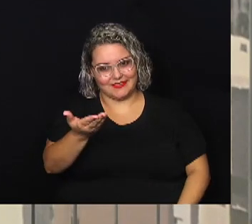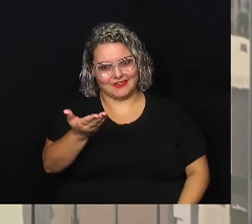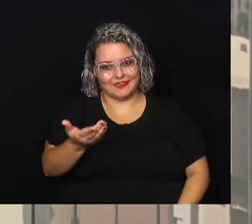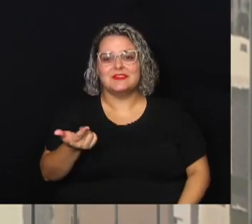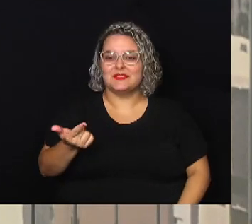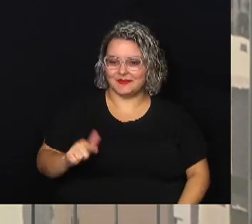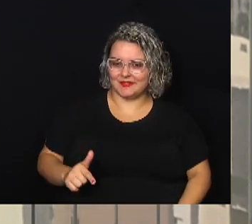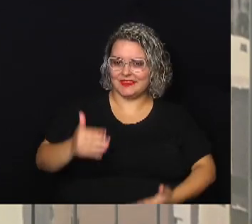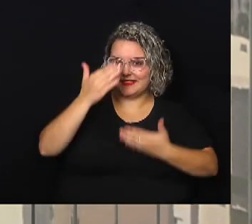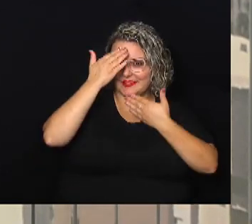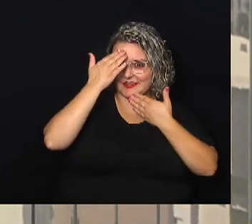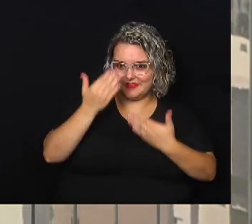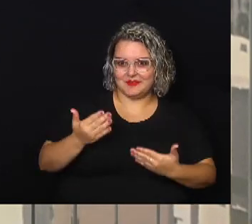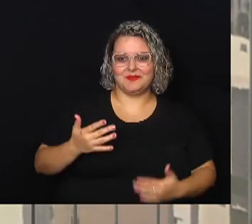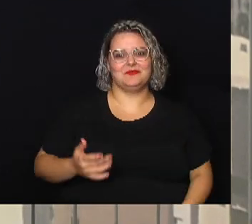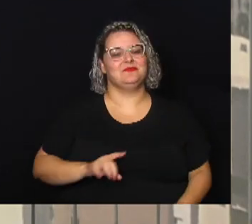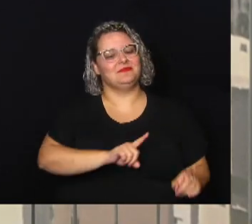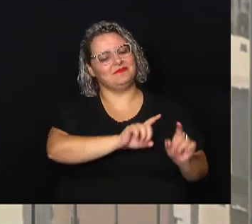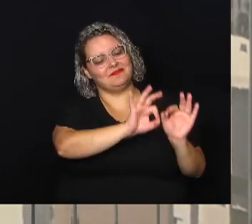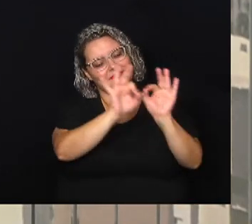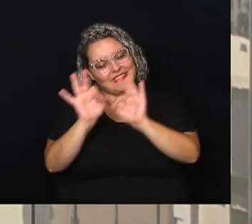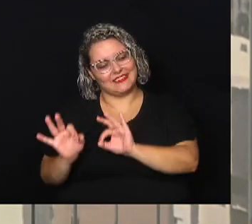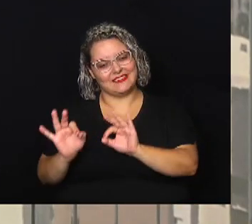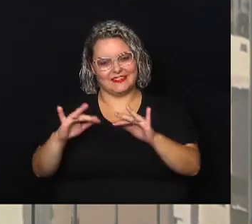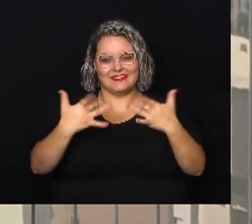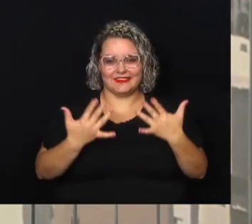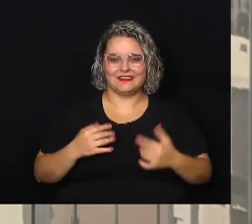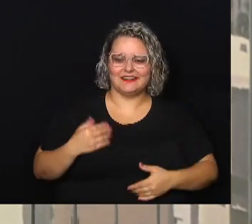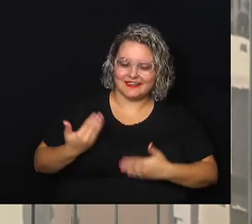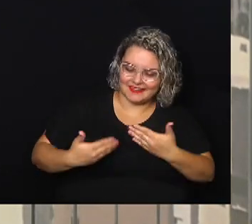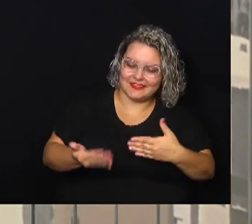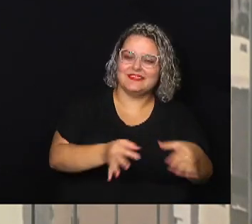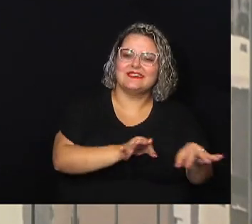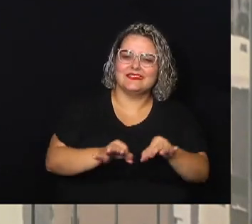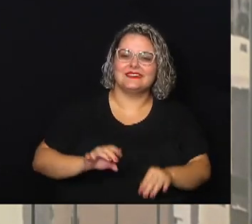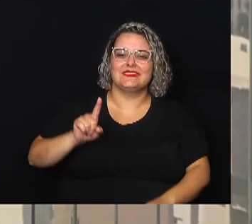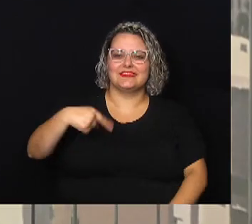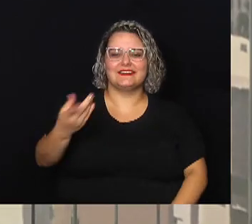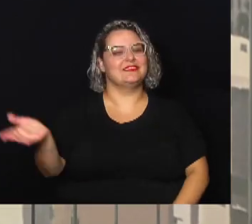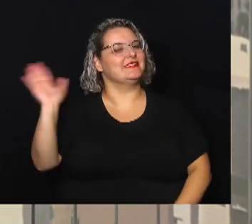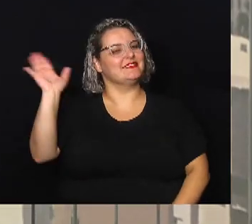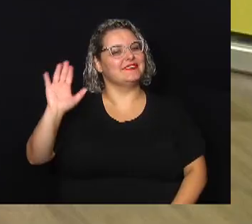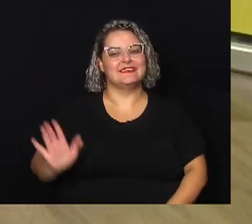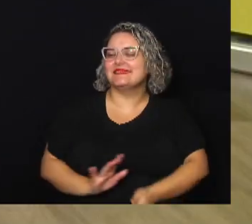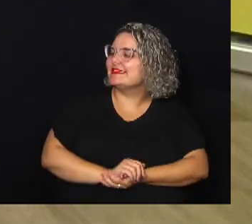mais uma vez, muito obrigada pela sua companhia e audiência. A gente se vê ao longo da programação. Tchau!